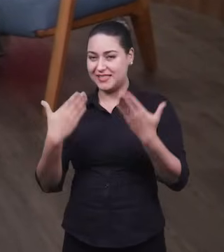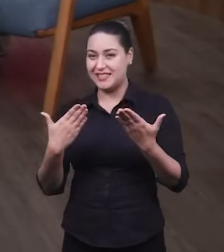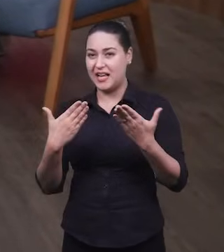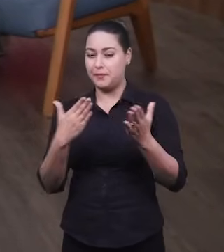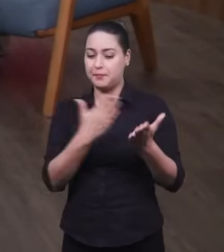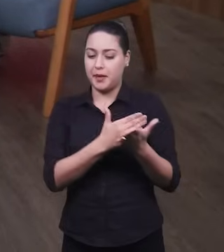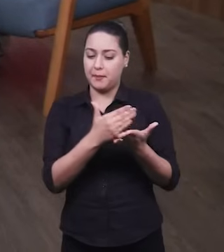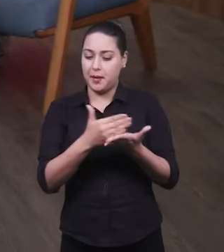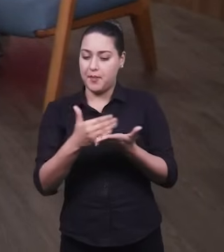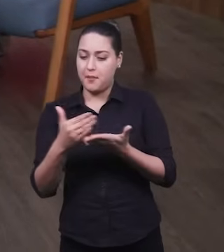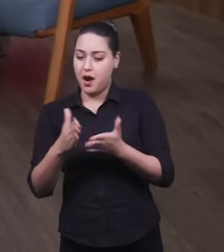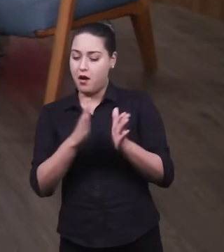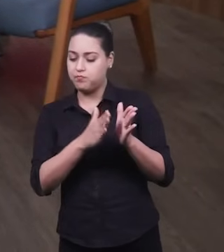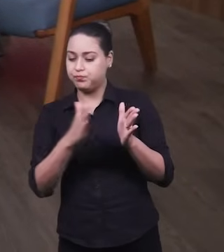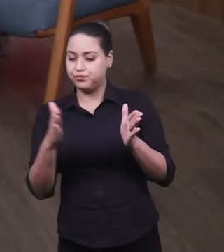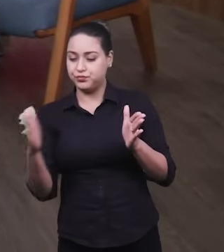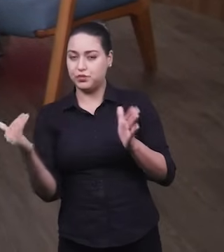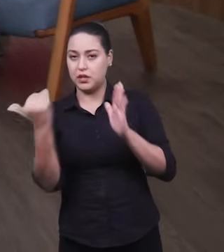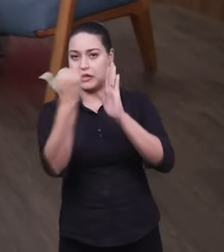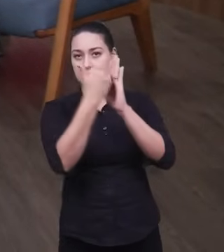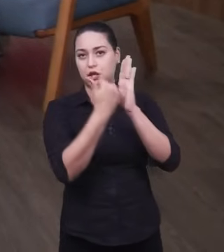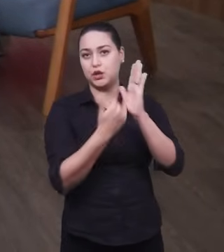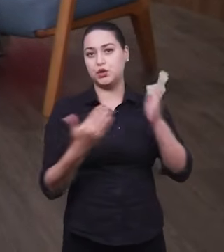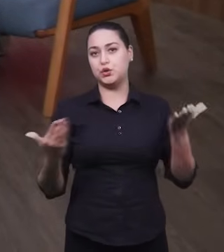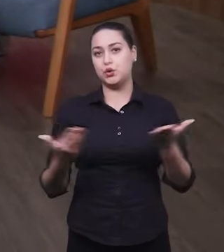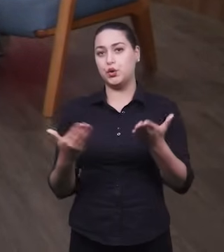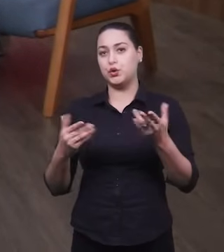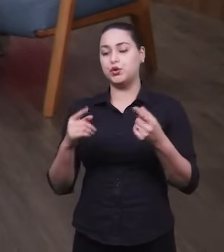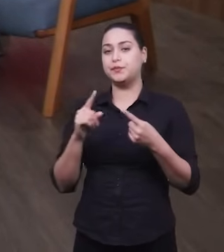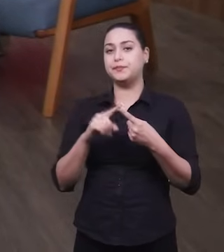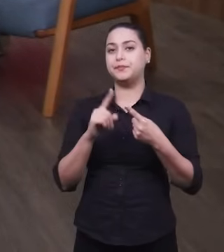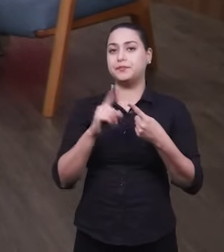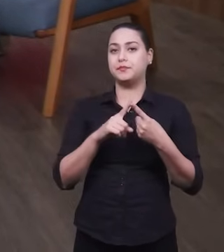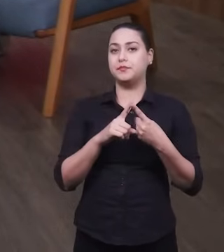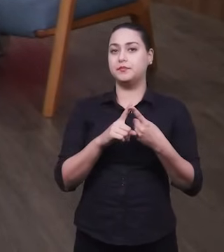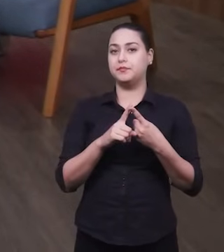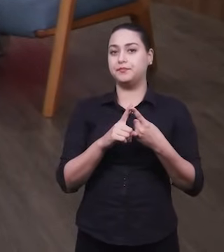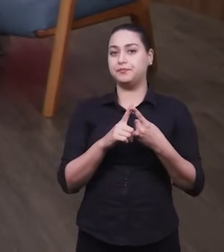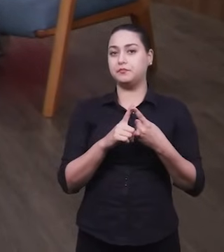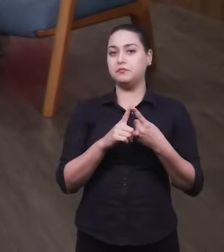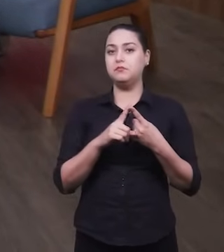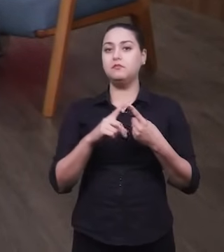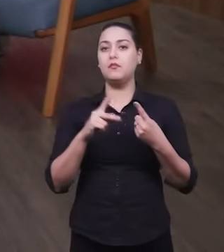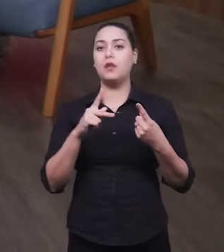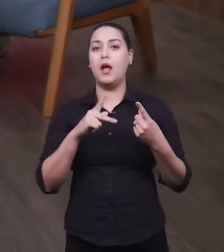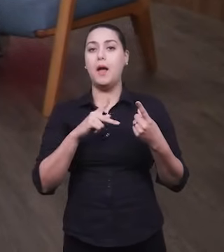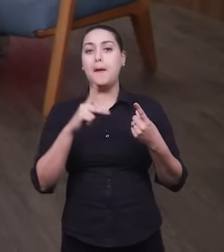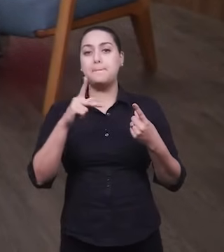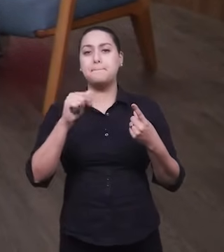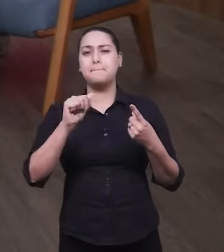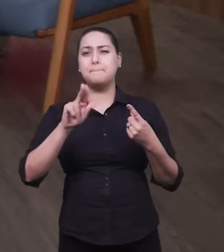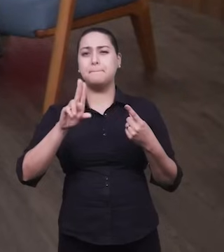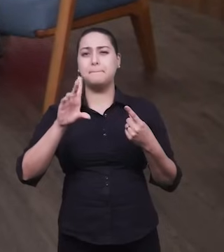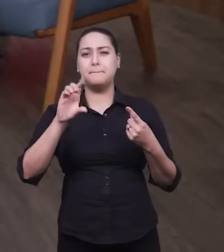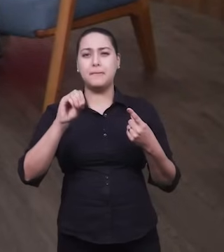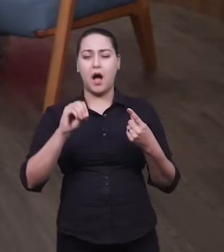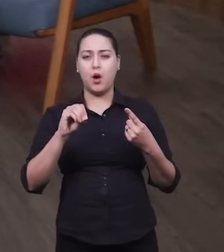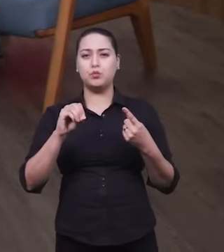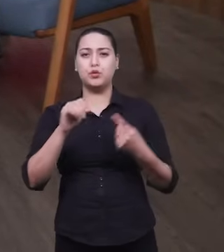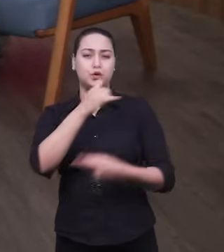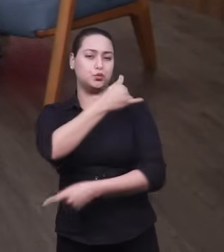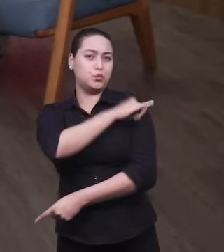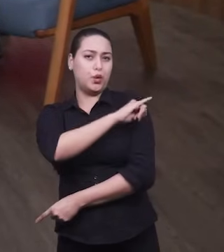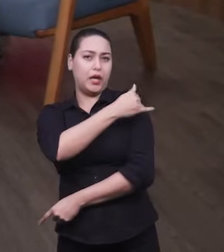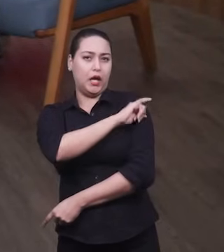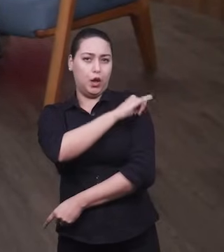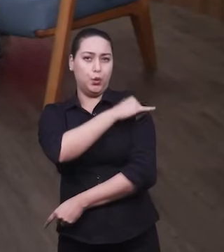ajudaram a direcionar, a organizar, a estruturar o programa de hoje. A primeira participação é de Paulo Márcio de